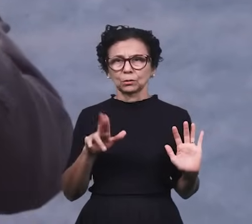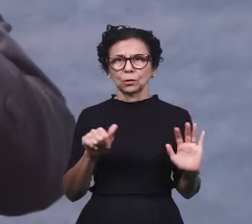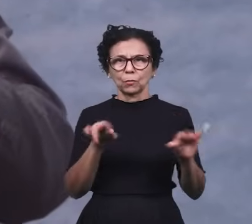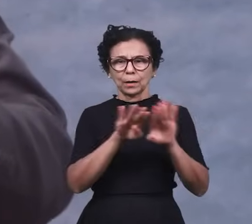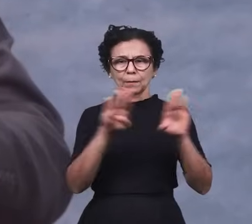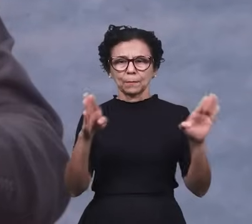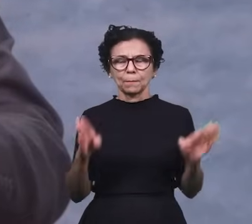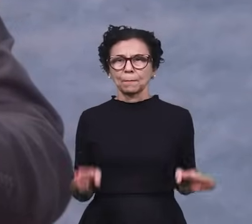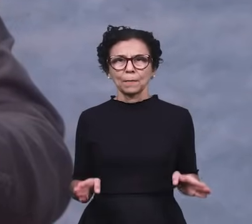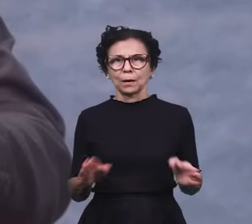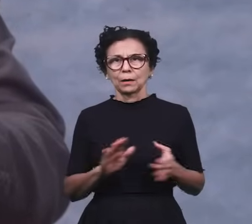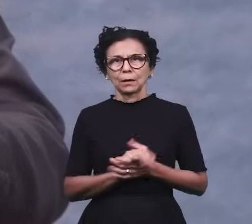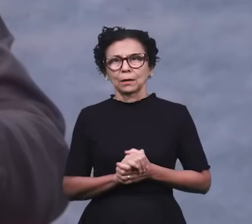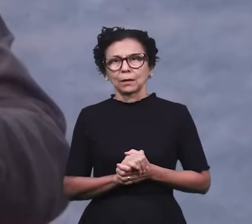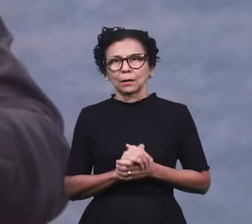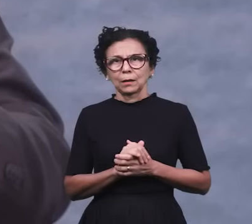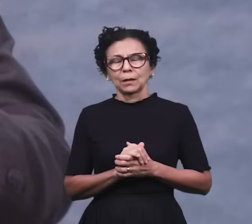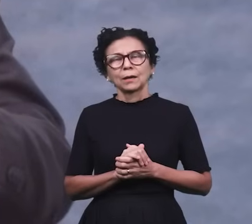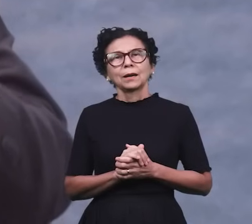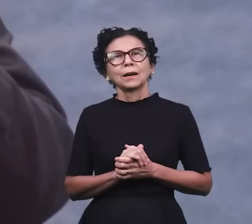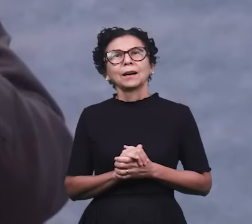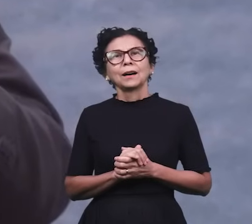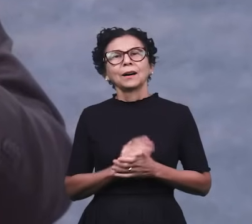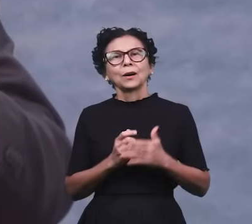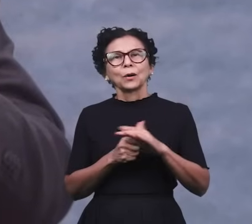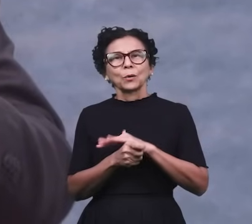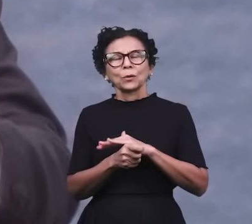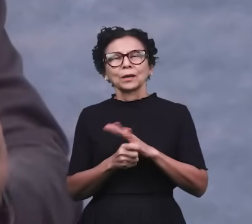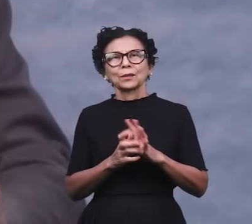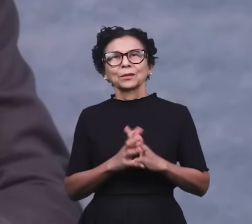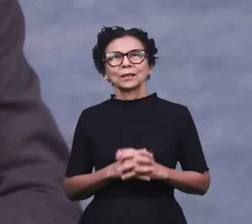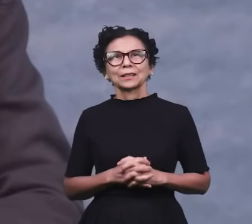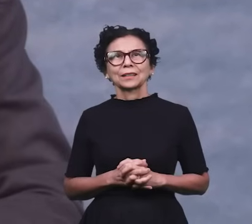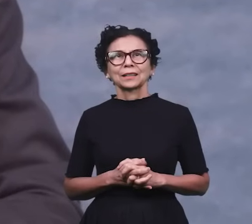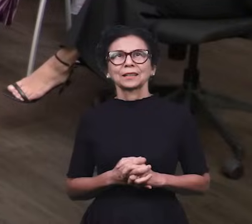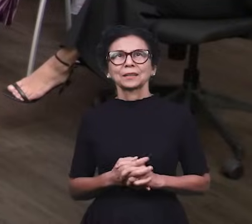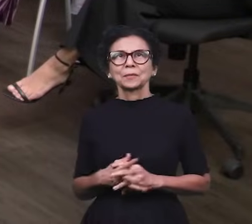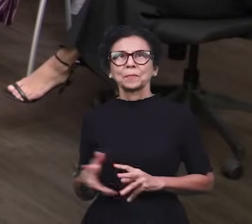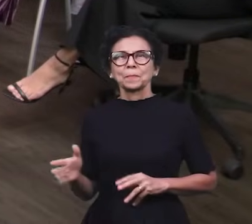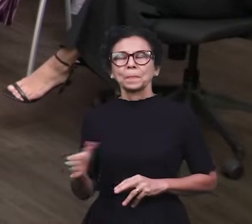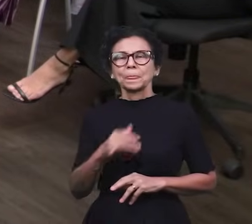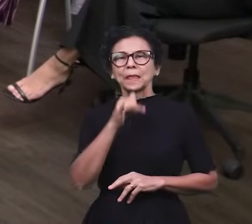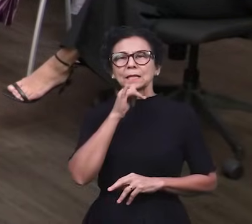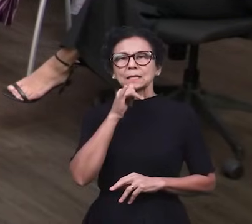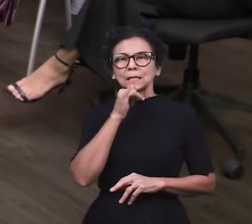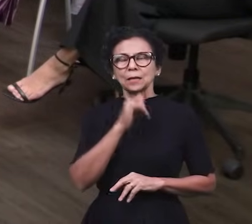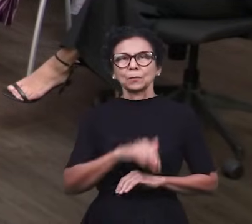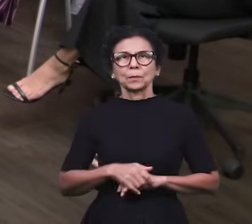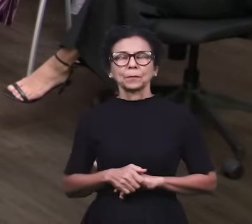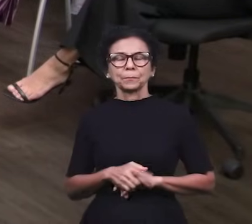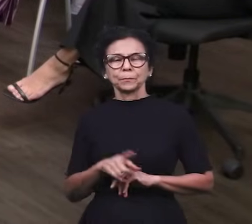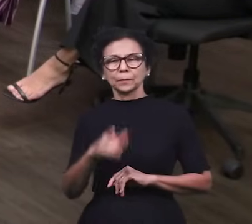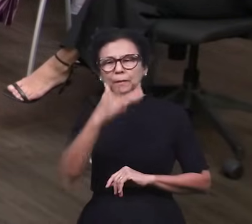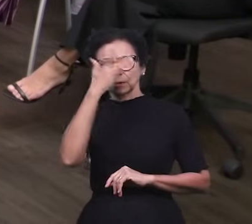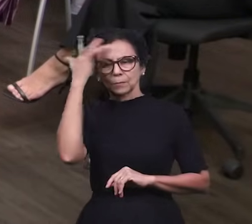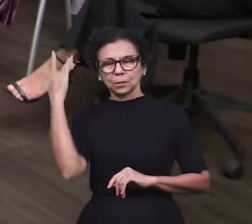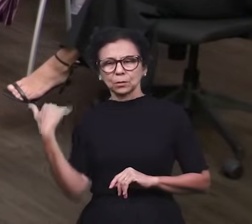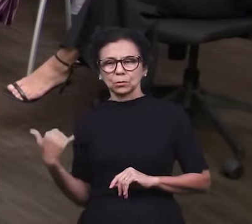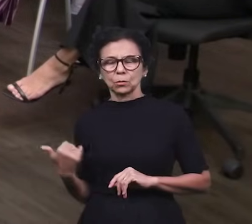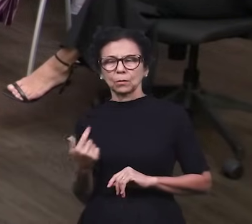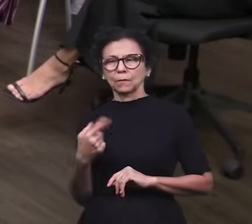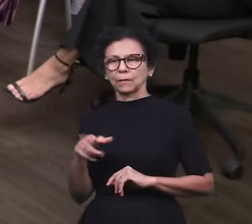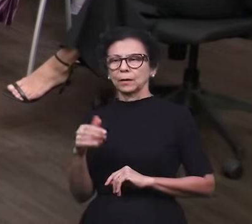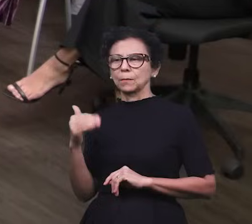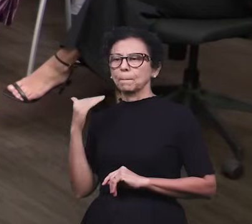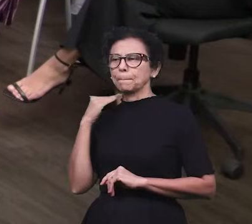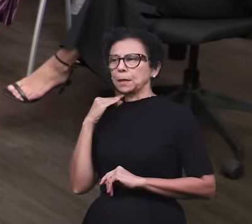e ele trabalha com isso aí a seu favor, sempre a seu favor. Inclusive, pastor, se a pessoa compra apartamento, compra